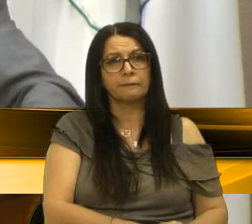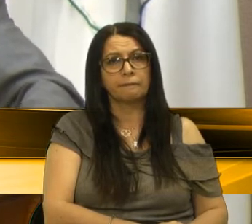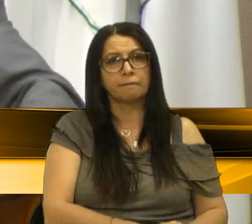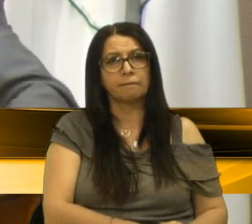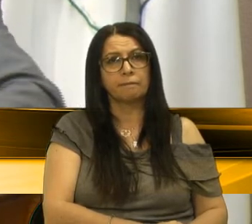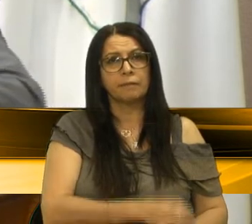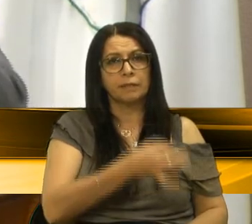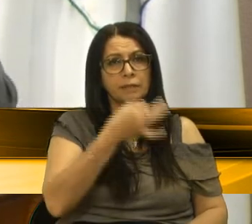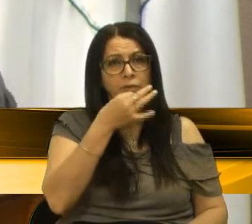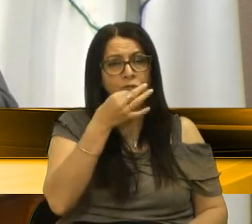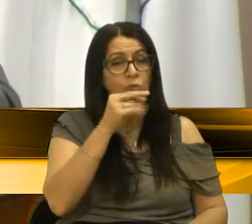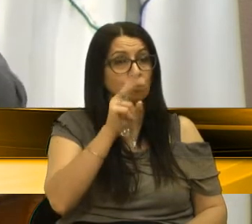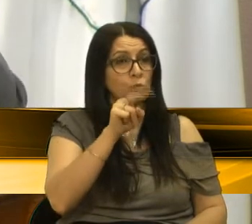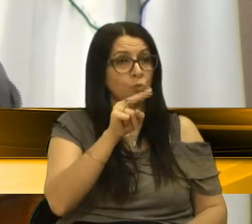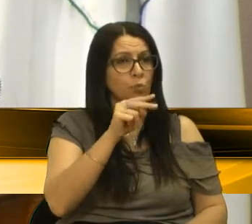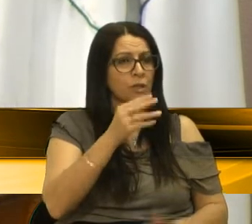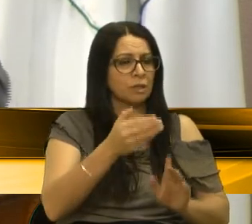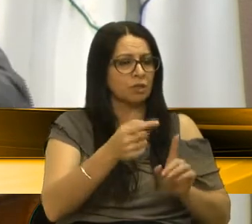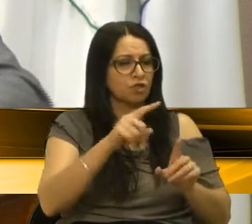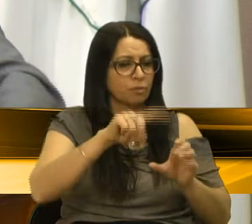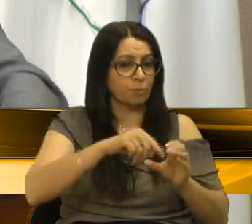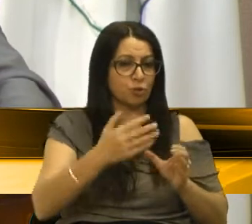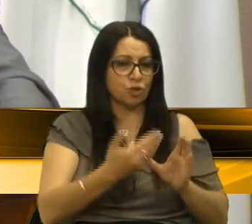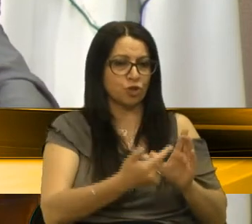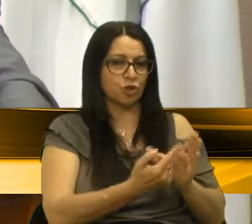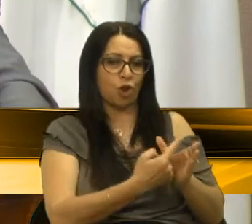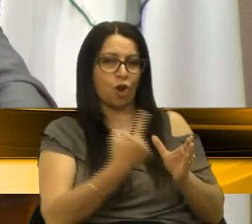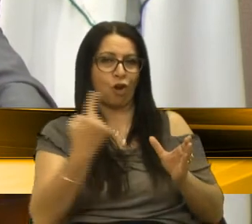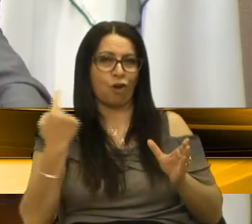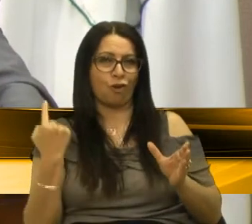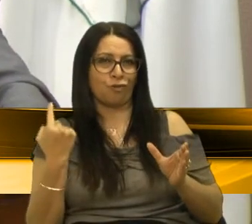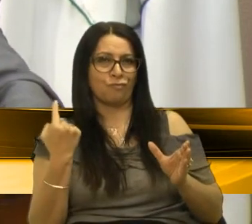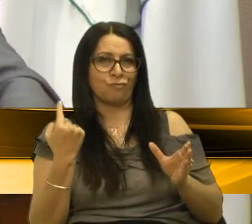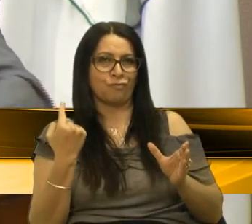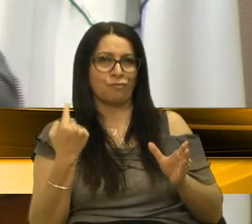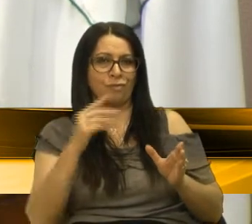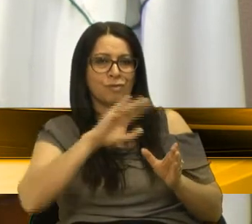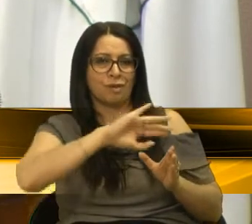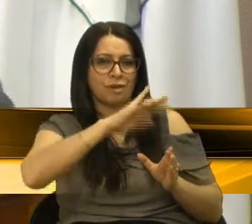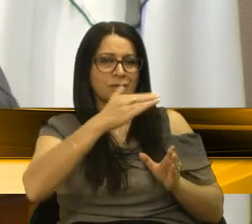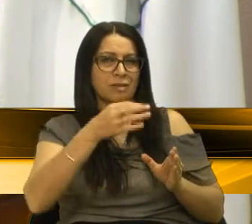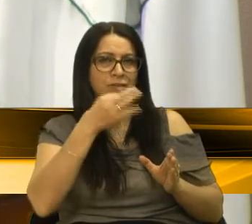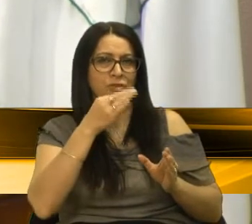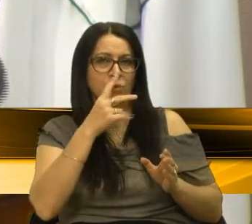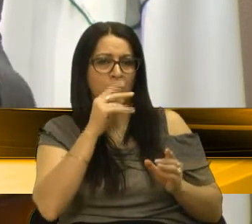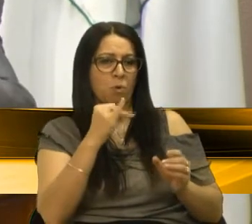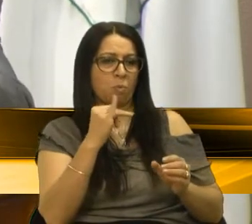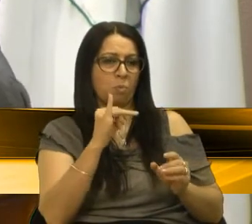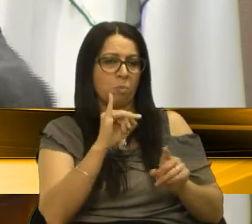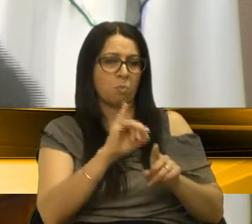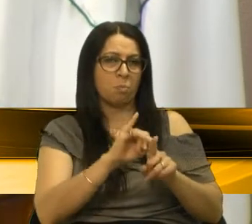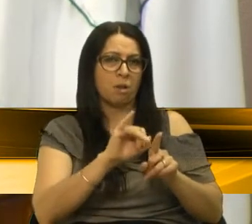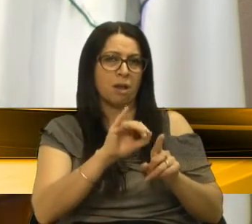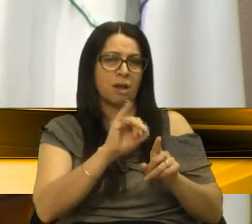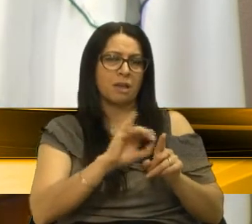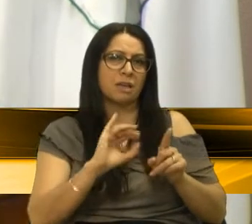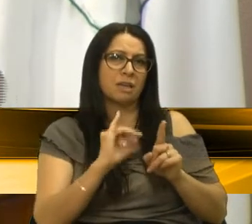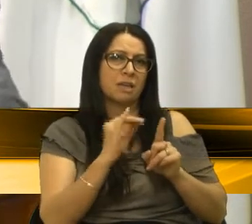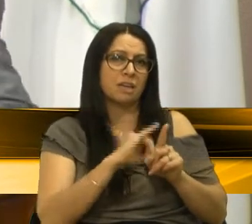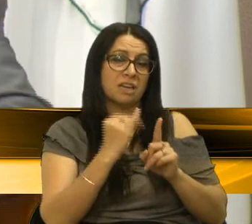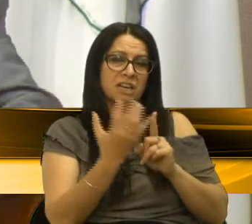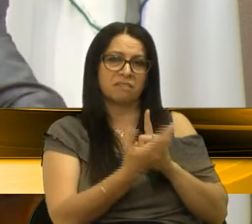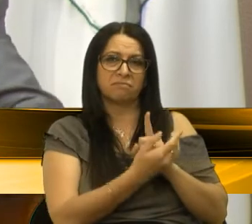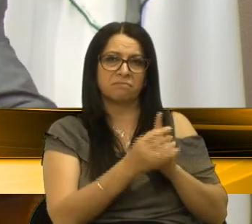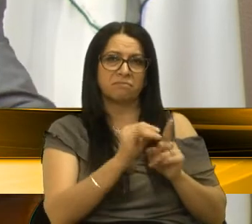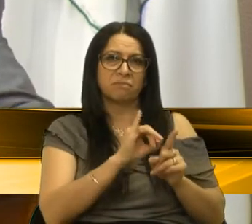Caxias nunca se isolou tanto da região metropolitana da Serra. Caxias se tornou uma ilha, não dialoga, nenhum prefeito consegue falar